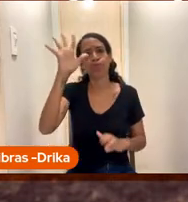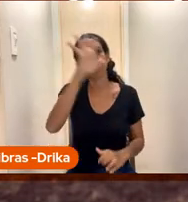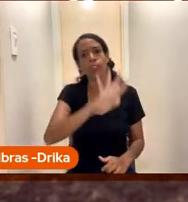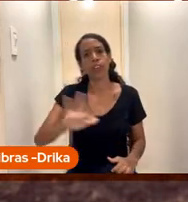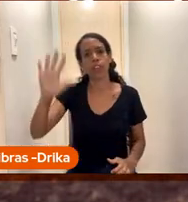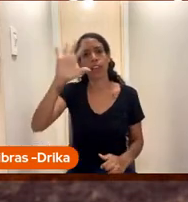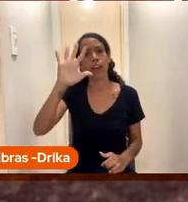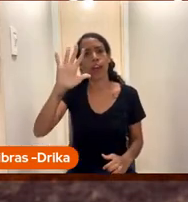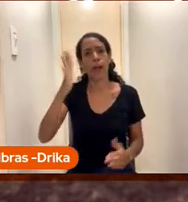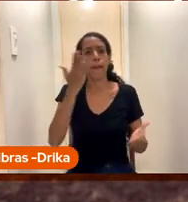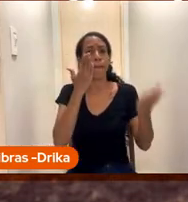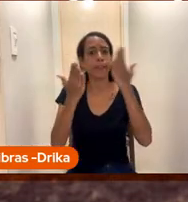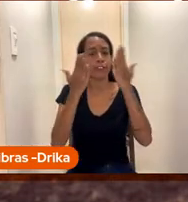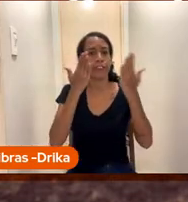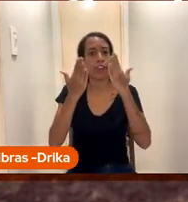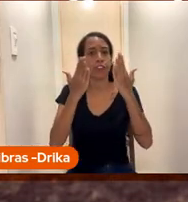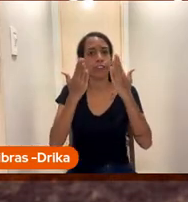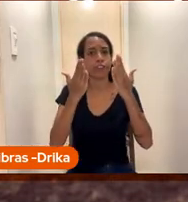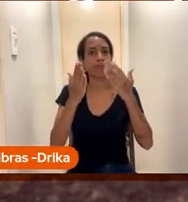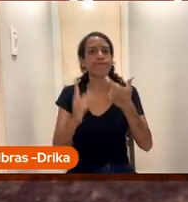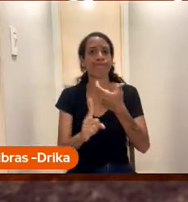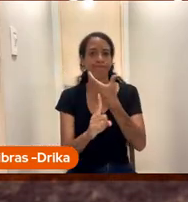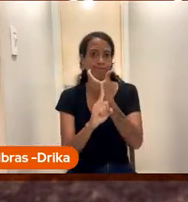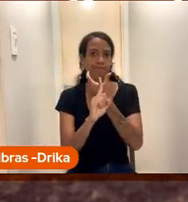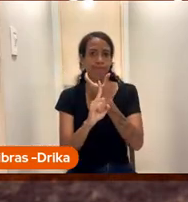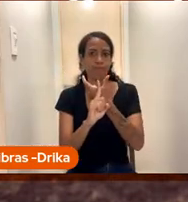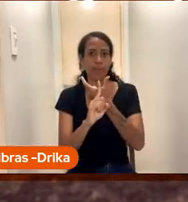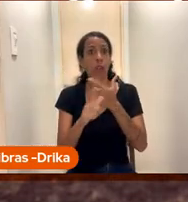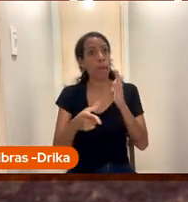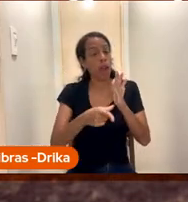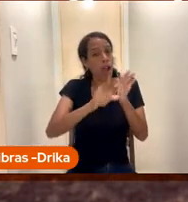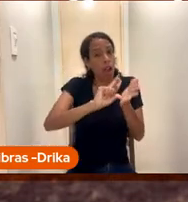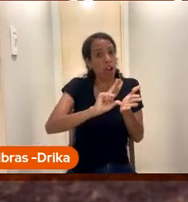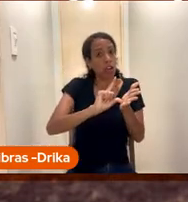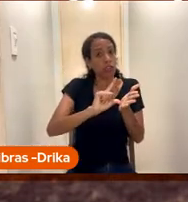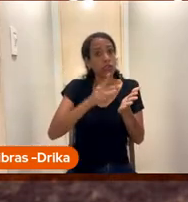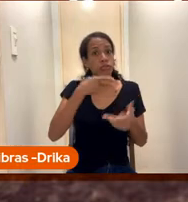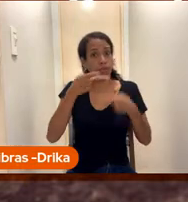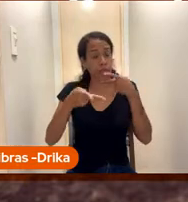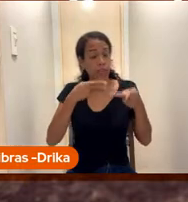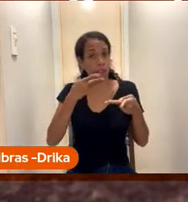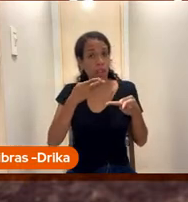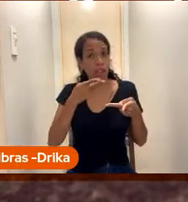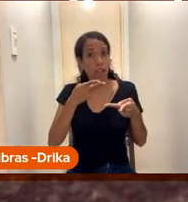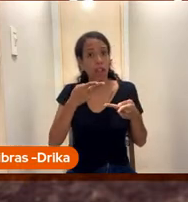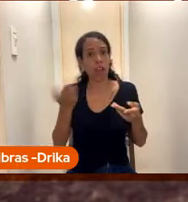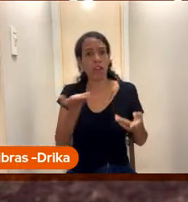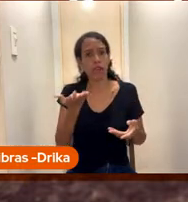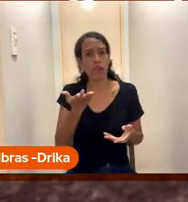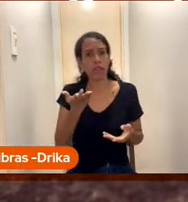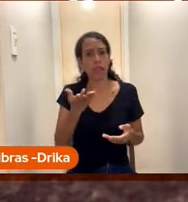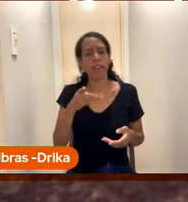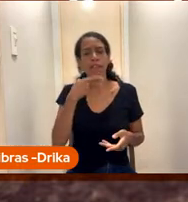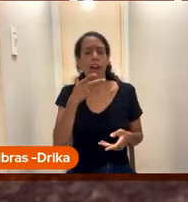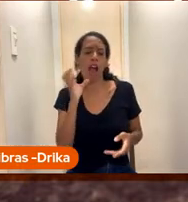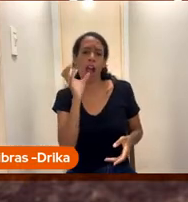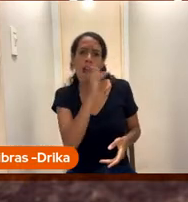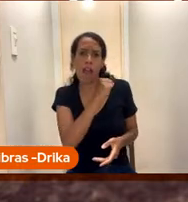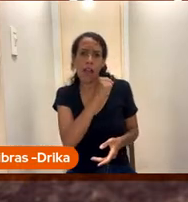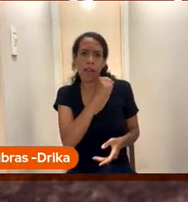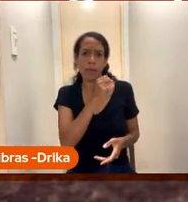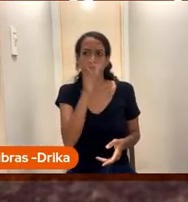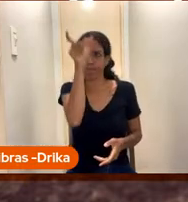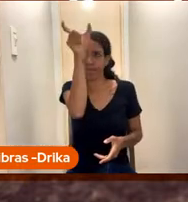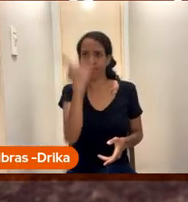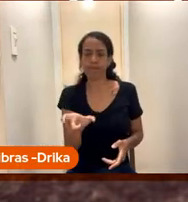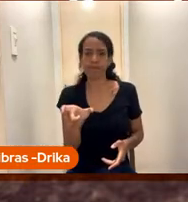Psicologia. Mas eu gostaria, né, antes de dar sequência a essa atividade, de fazer muito rapidamente minha